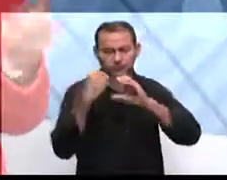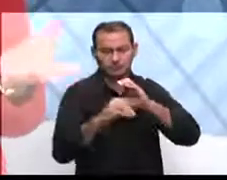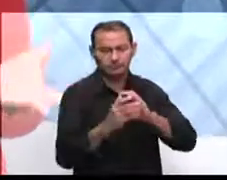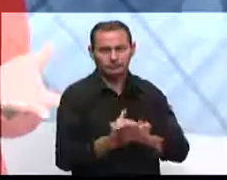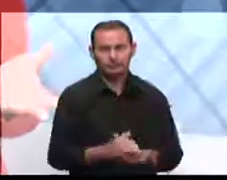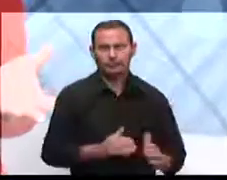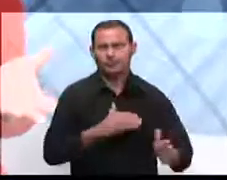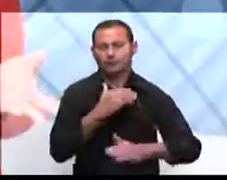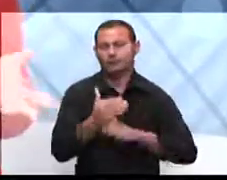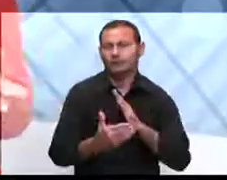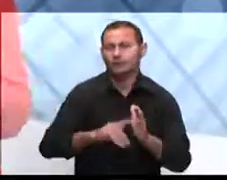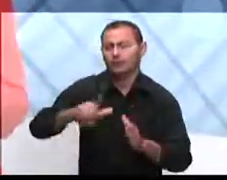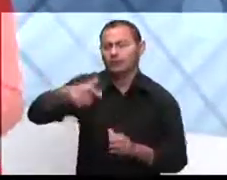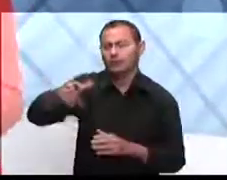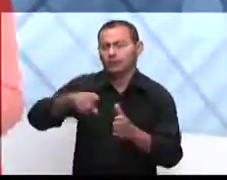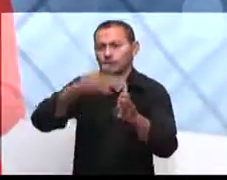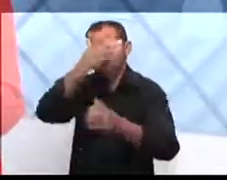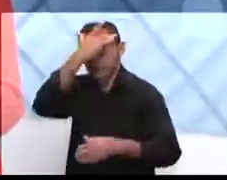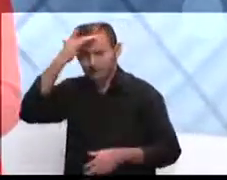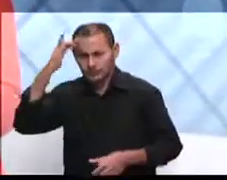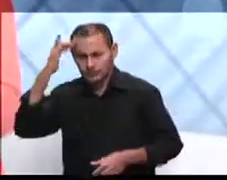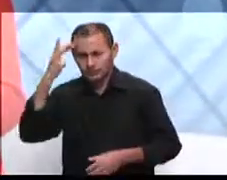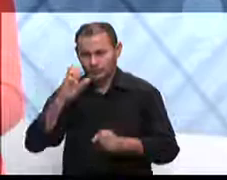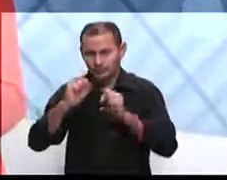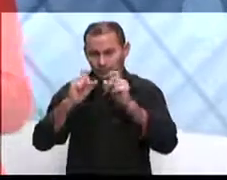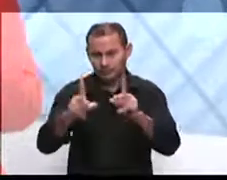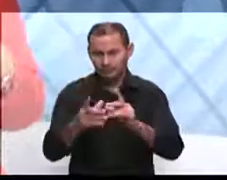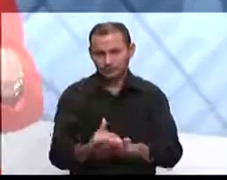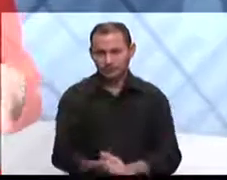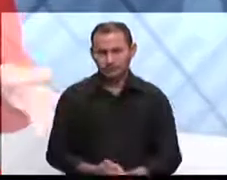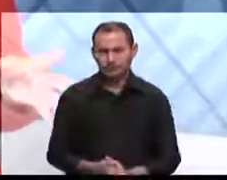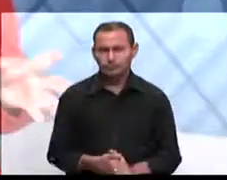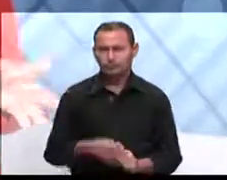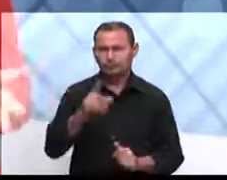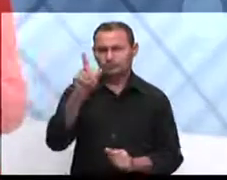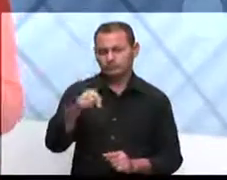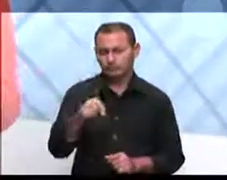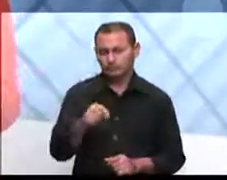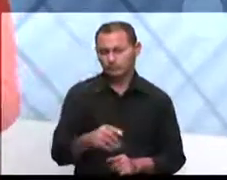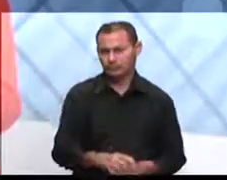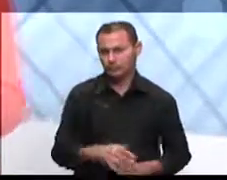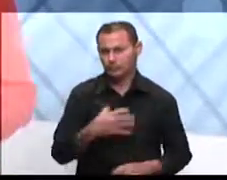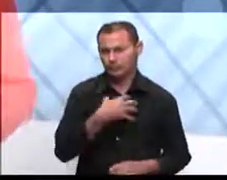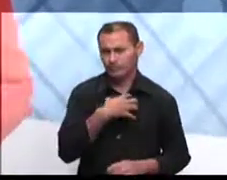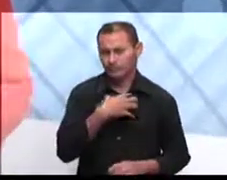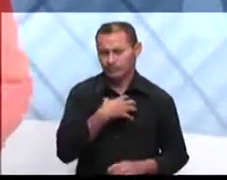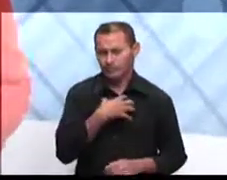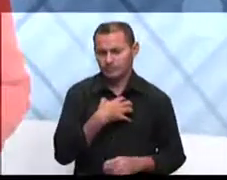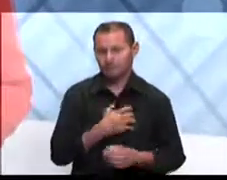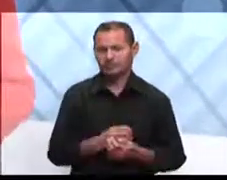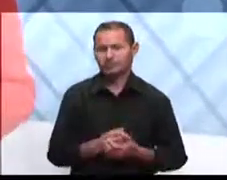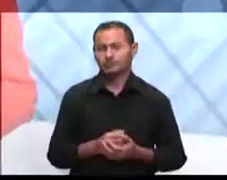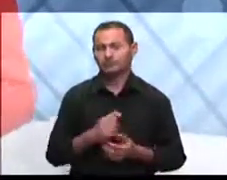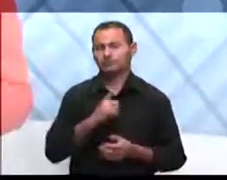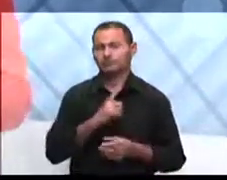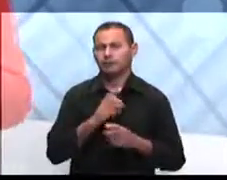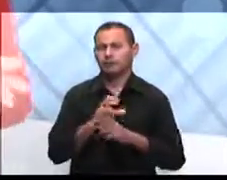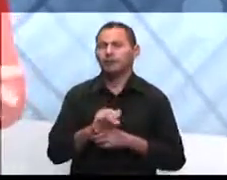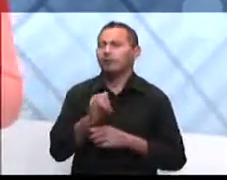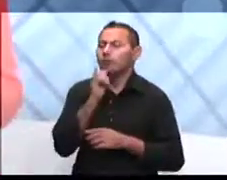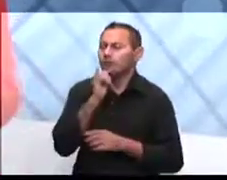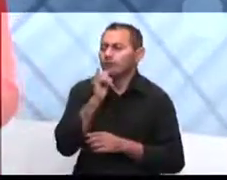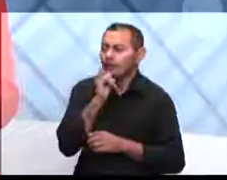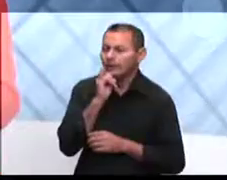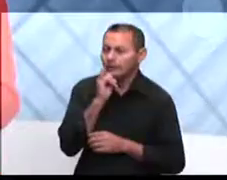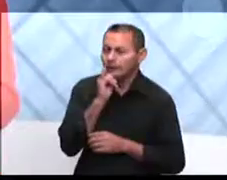para todas as outras pessoas, ok? Então, essa seria aí, né, uma forma, tá? E aí eu tenho ali um modelo